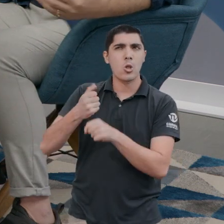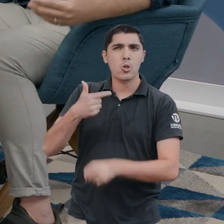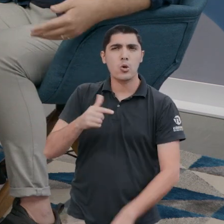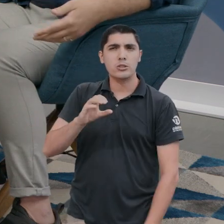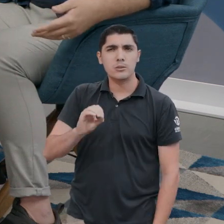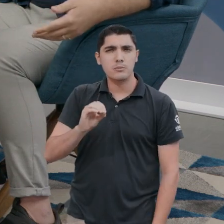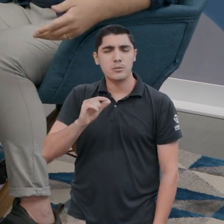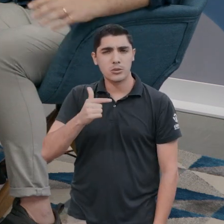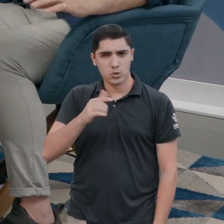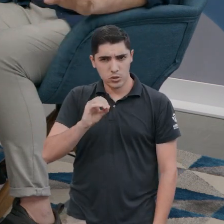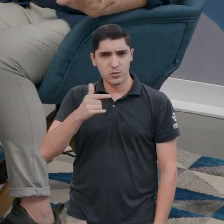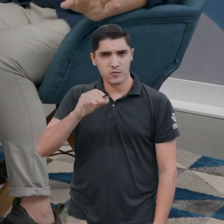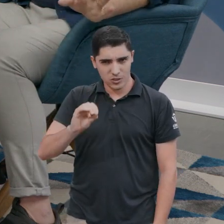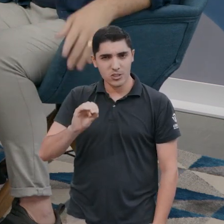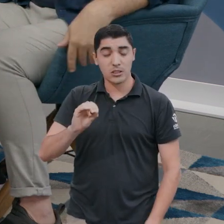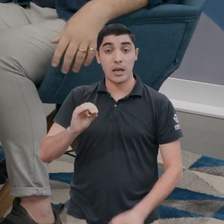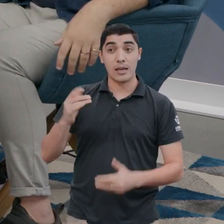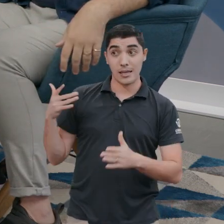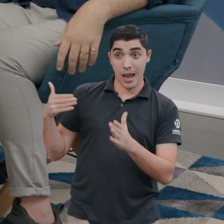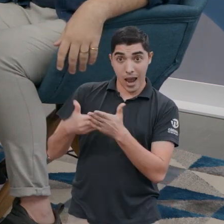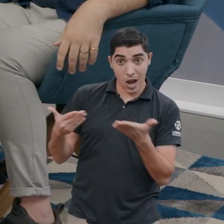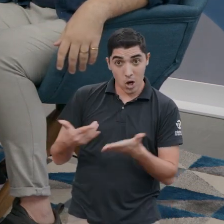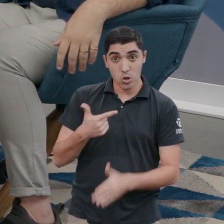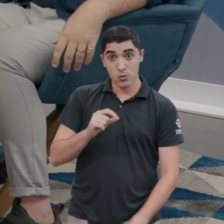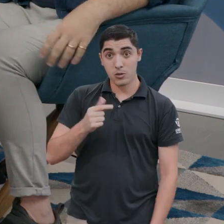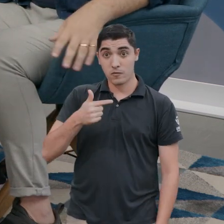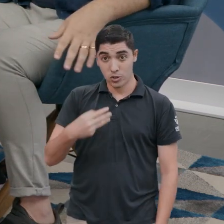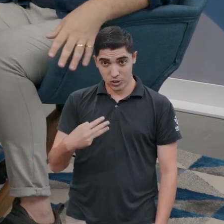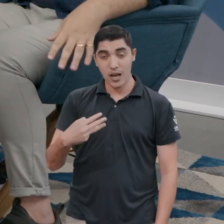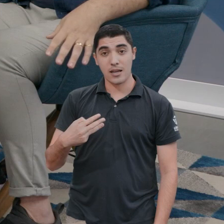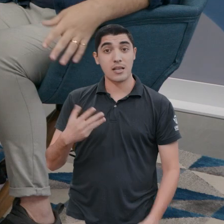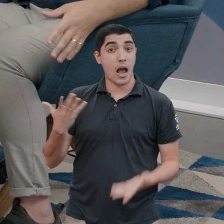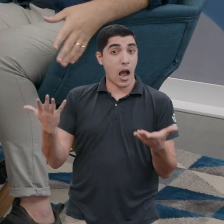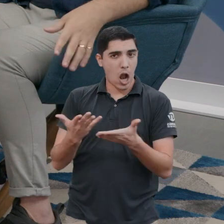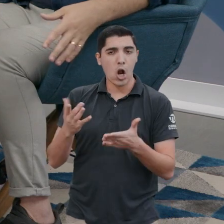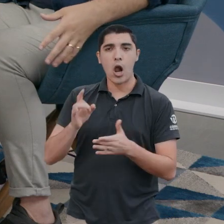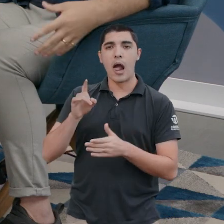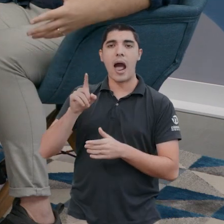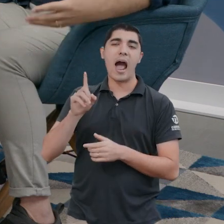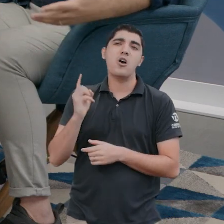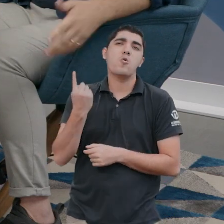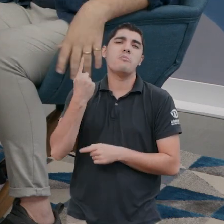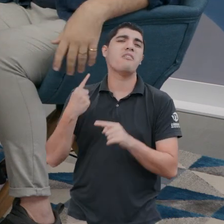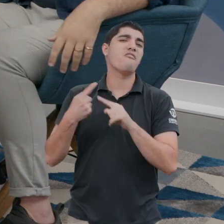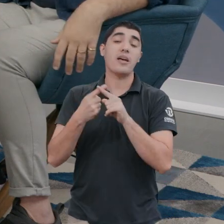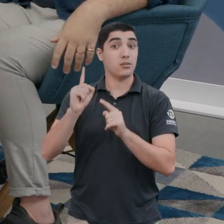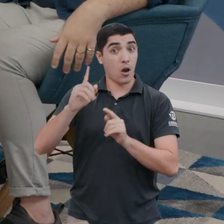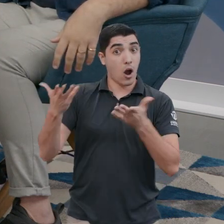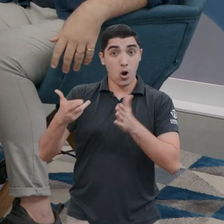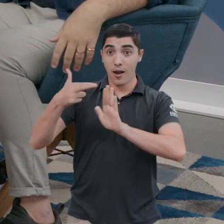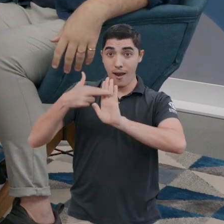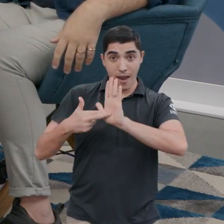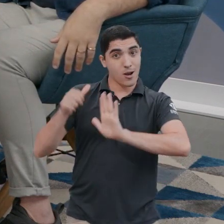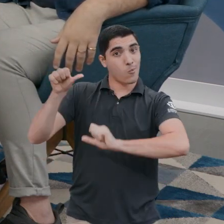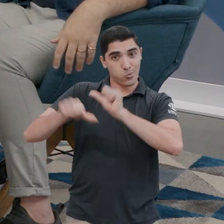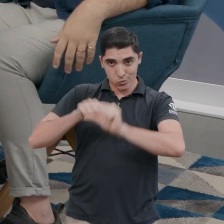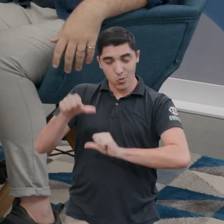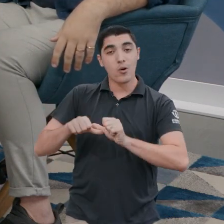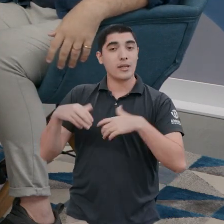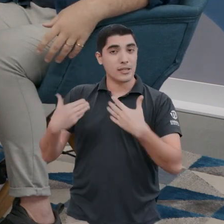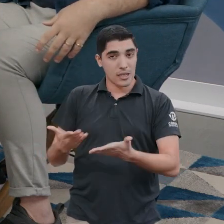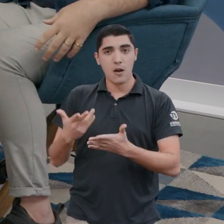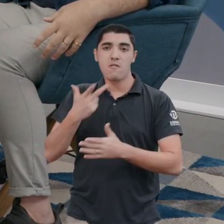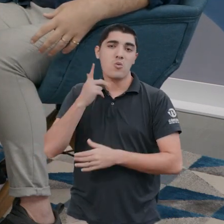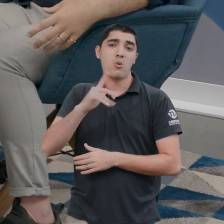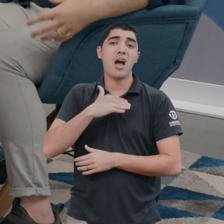em 2023, genial. Agora não é mais uma instrução, é uma regra, né? Então, a CEO dessa semana de moda disse que